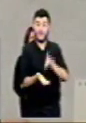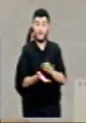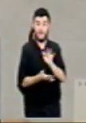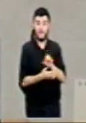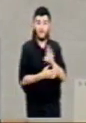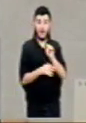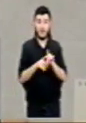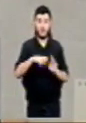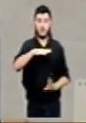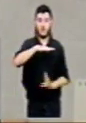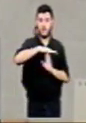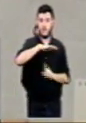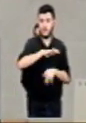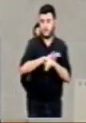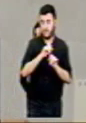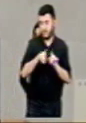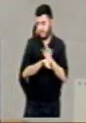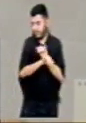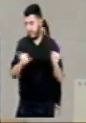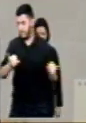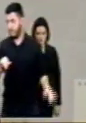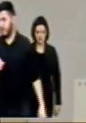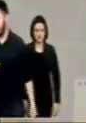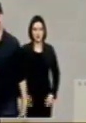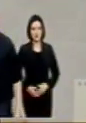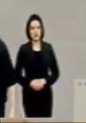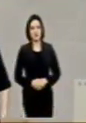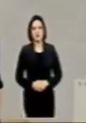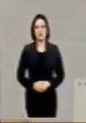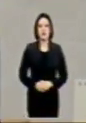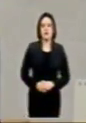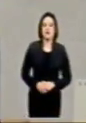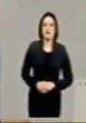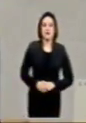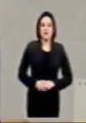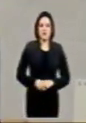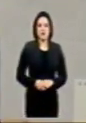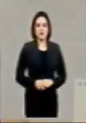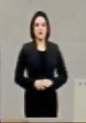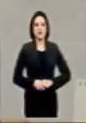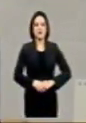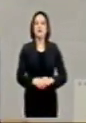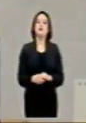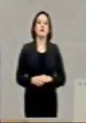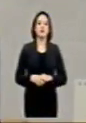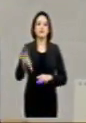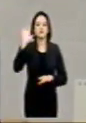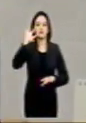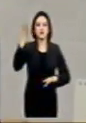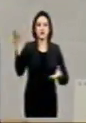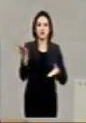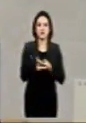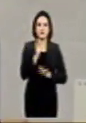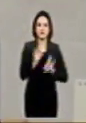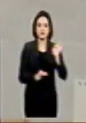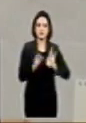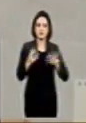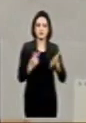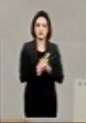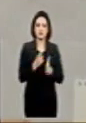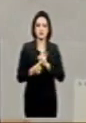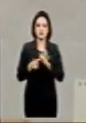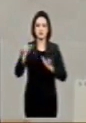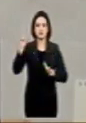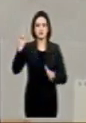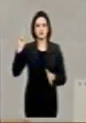que noticiados e sem avançar para qualquer nexo de causalidade entre os